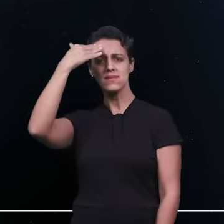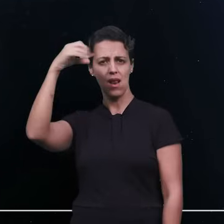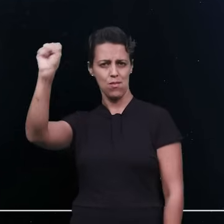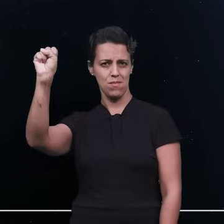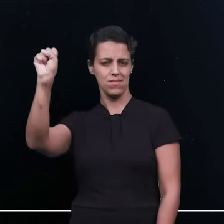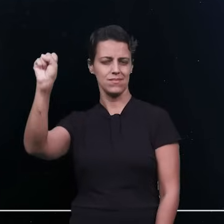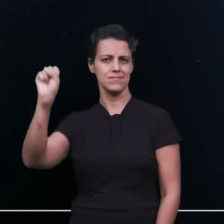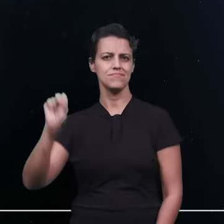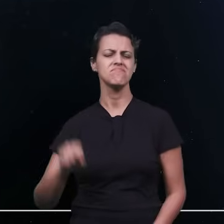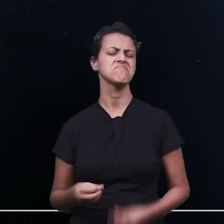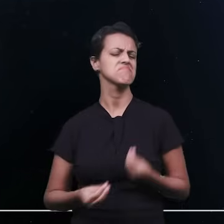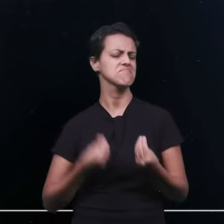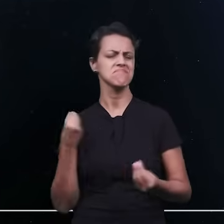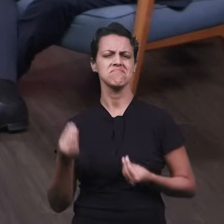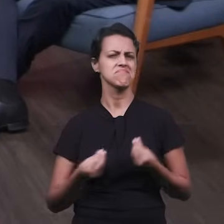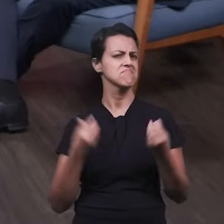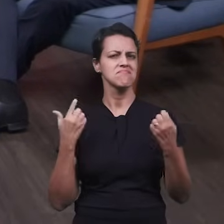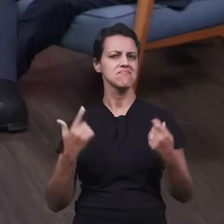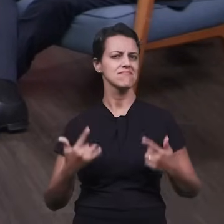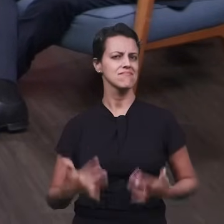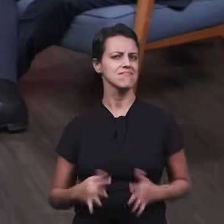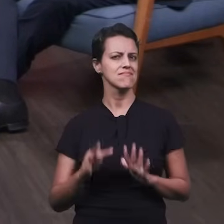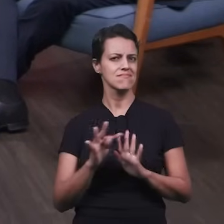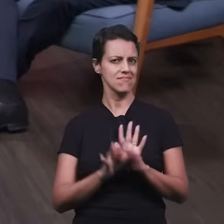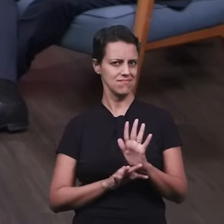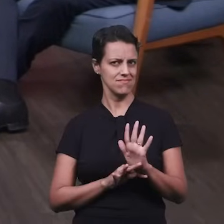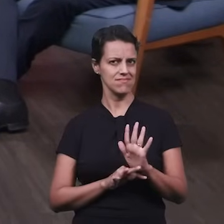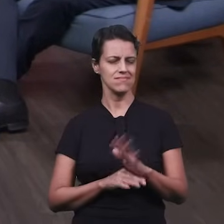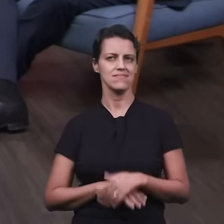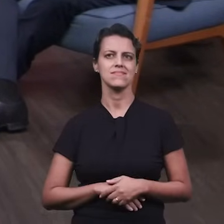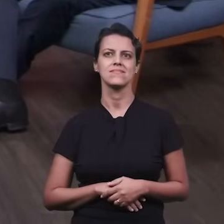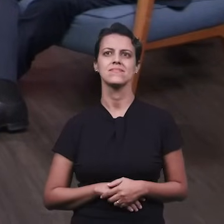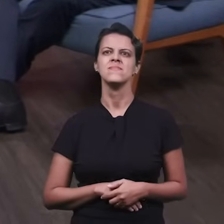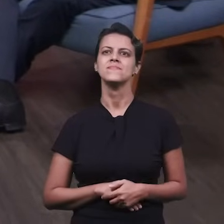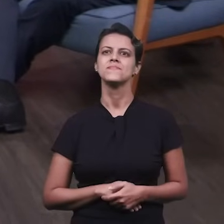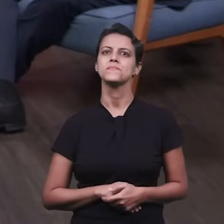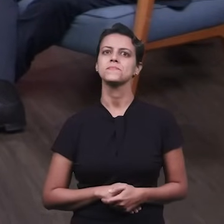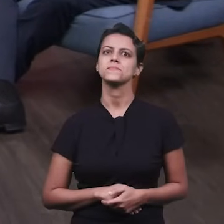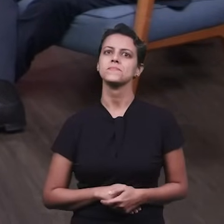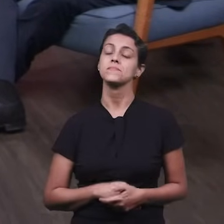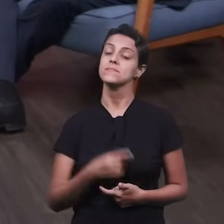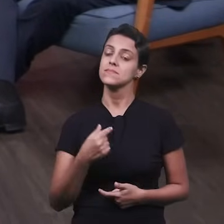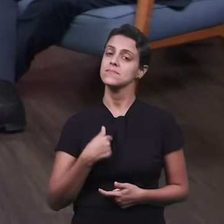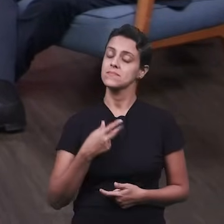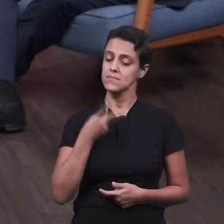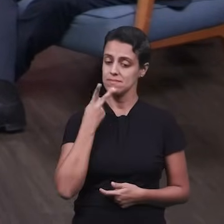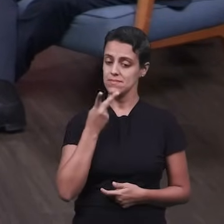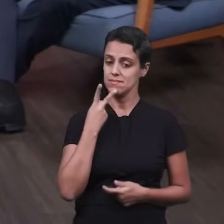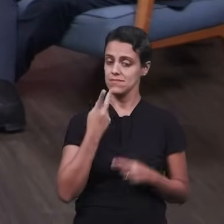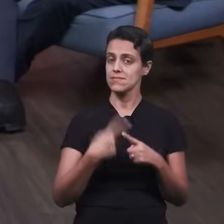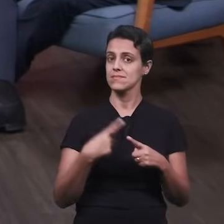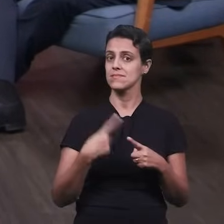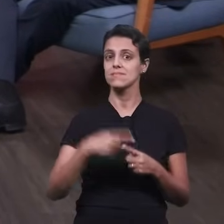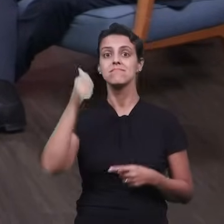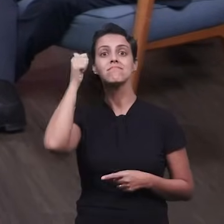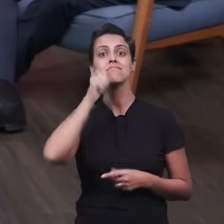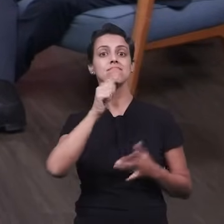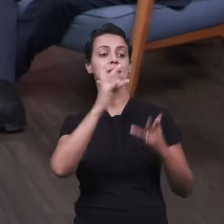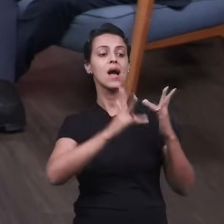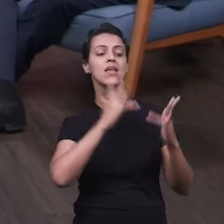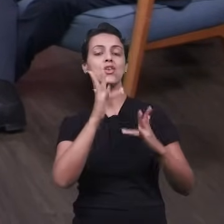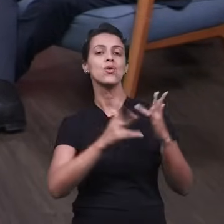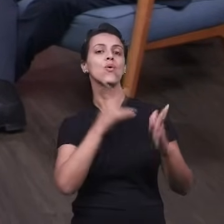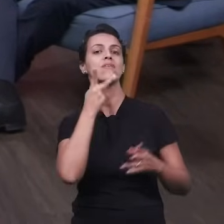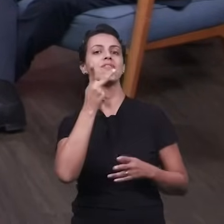a abordagem que a gente faz desse texto? Eu vou abrir aqui, Josias, porque essa é a expressão da noiva.